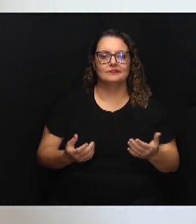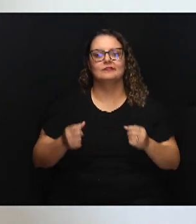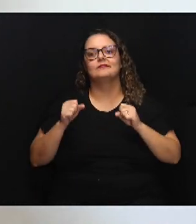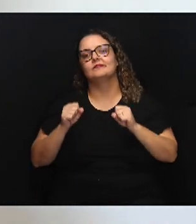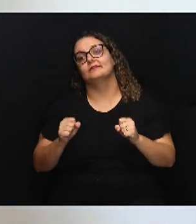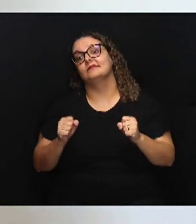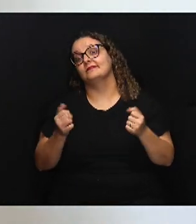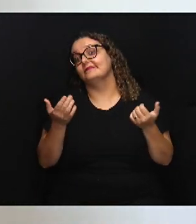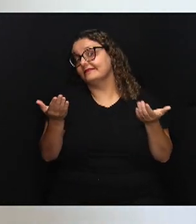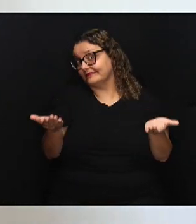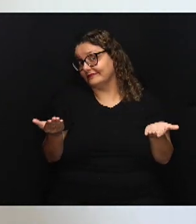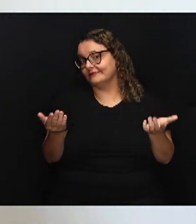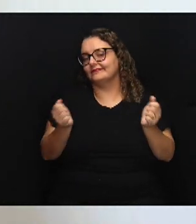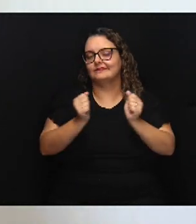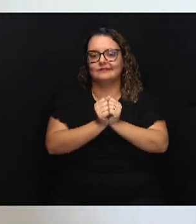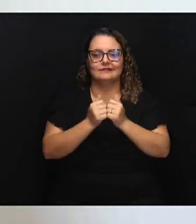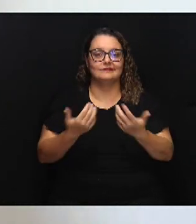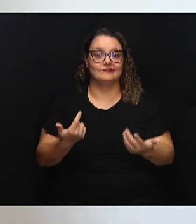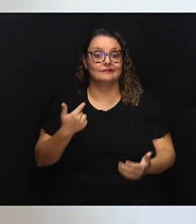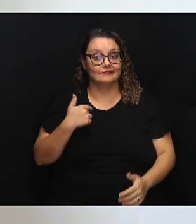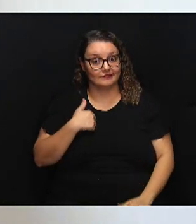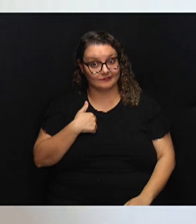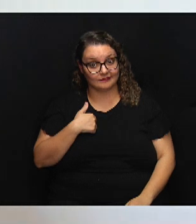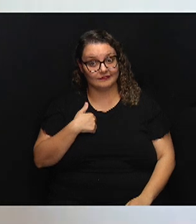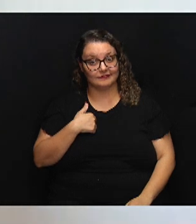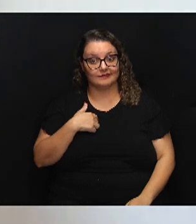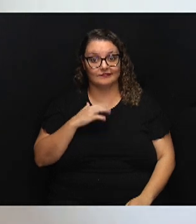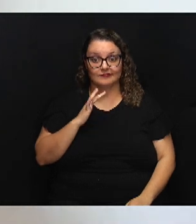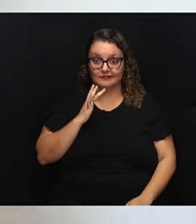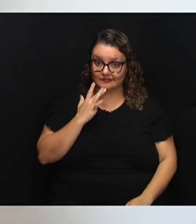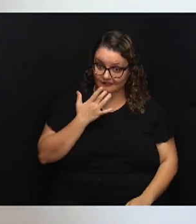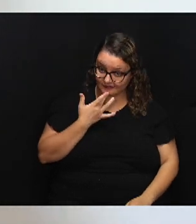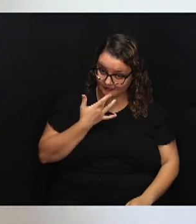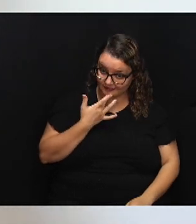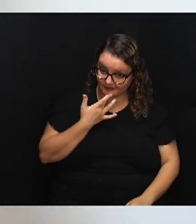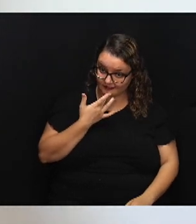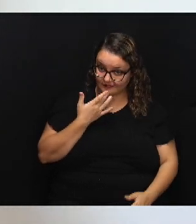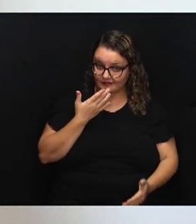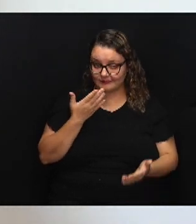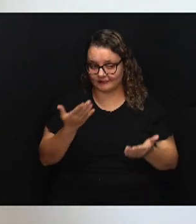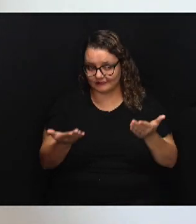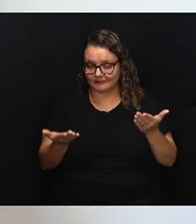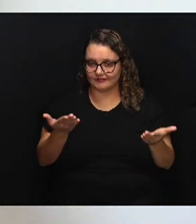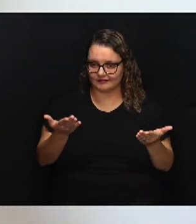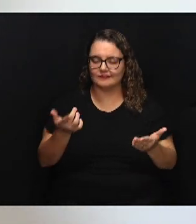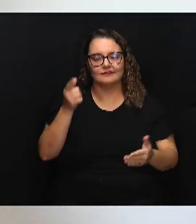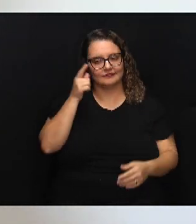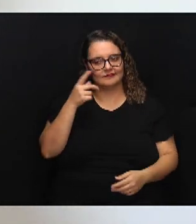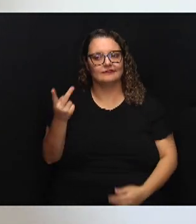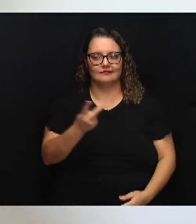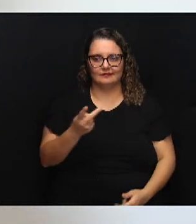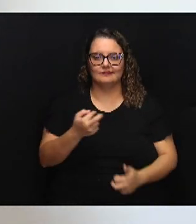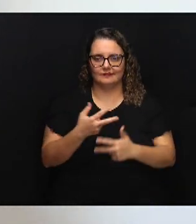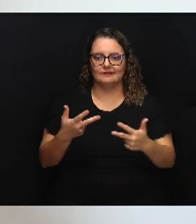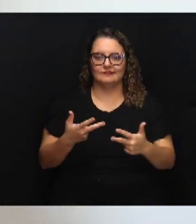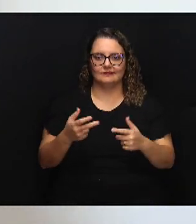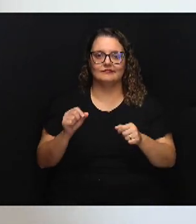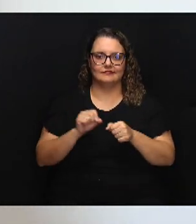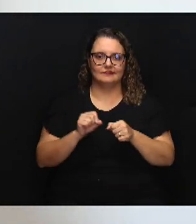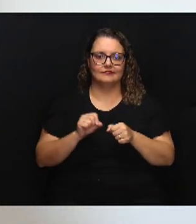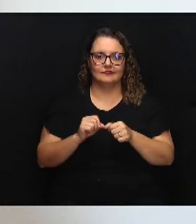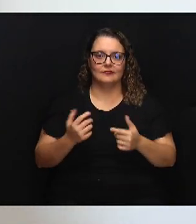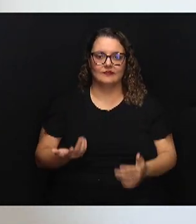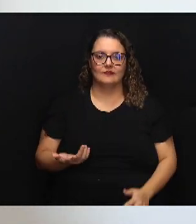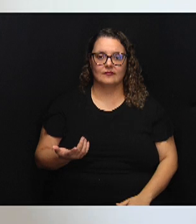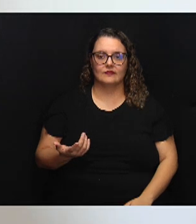as duas coisas, né? Eu opto pelo caminho do meio, né? Que dá sim para fazer as duas coisas. E